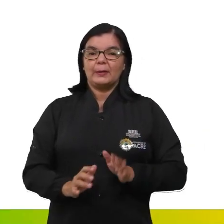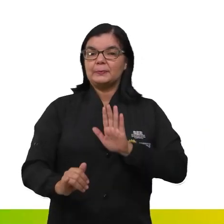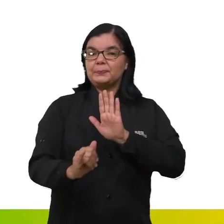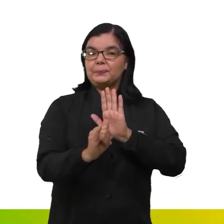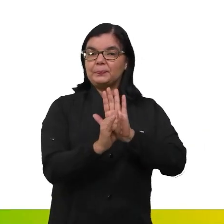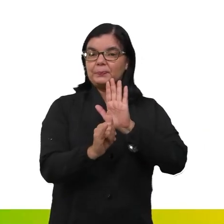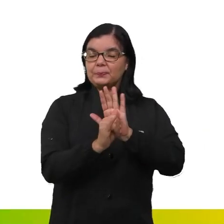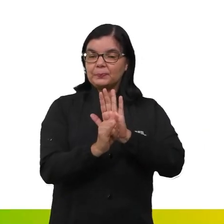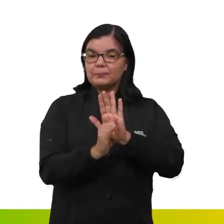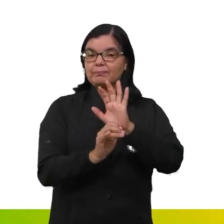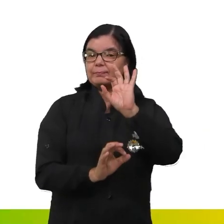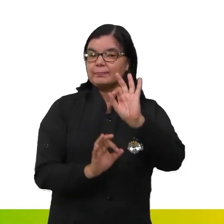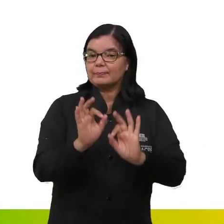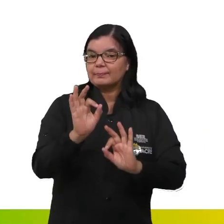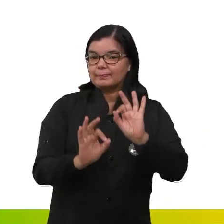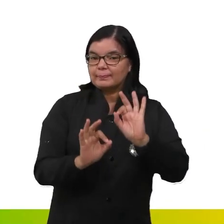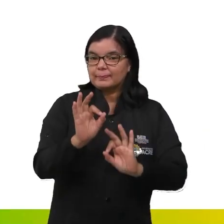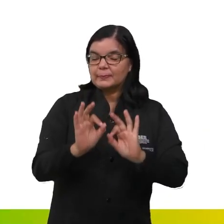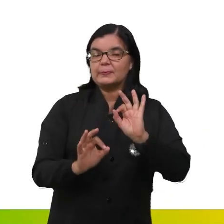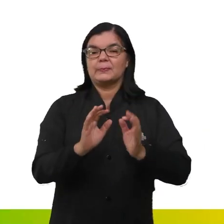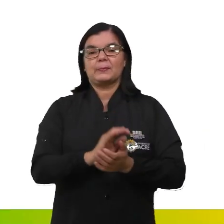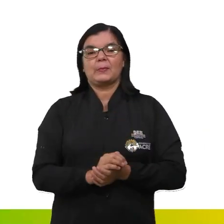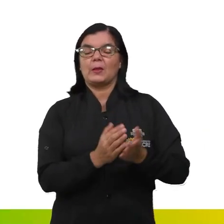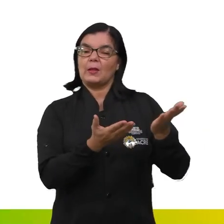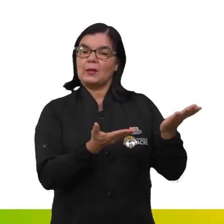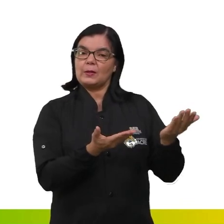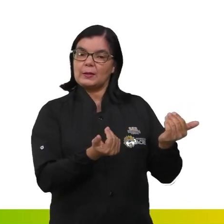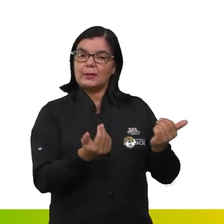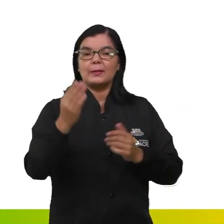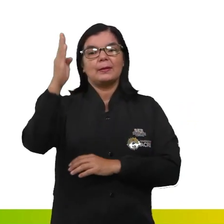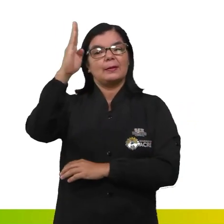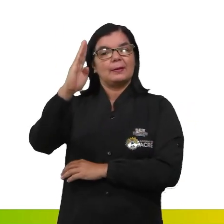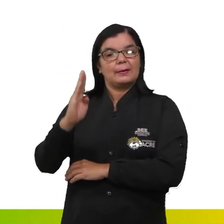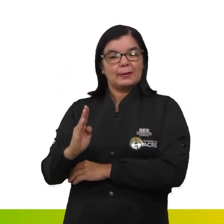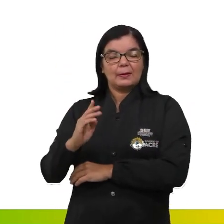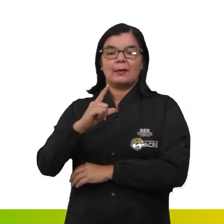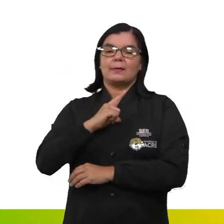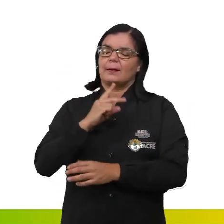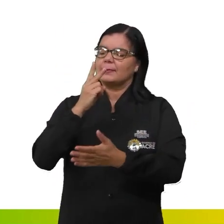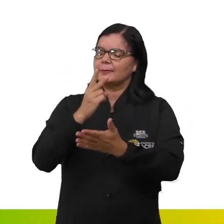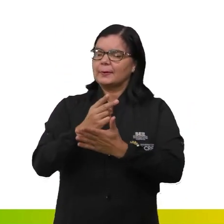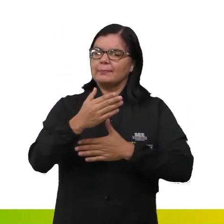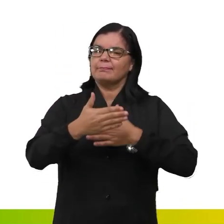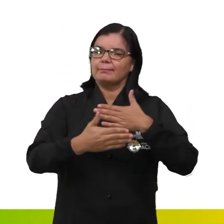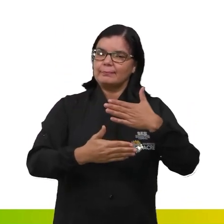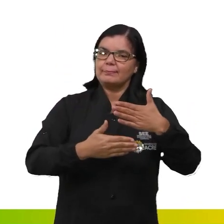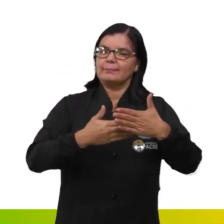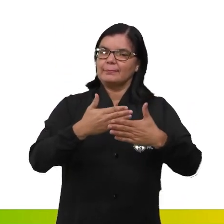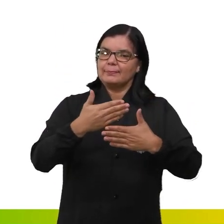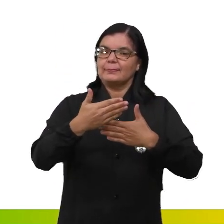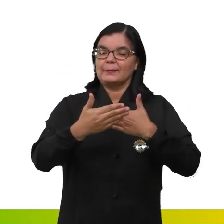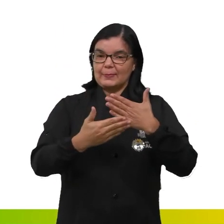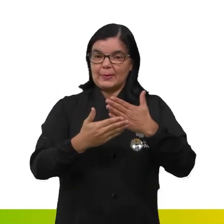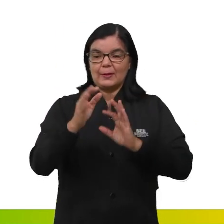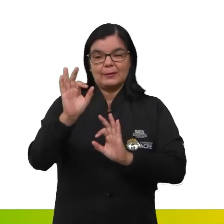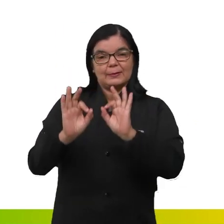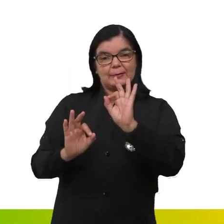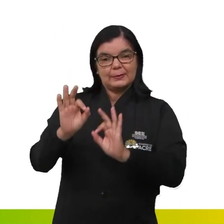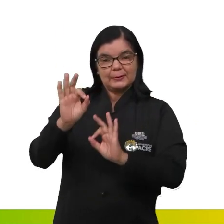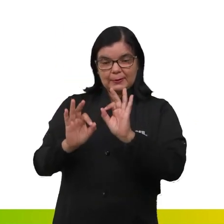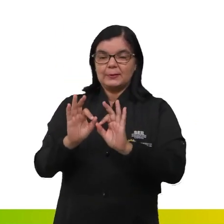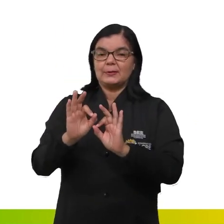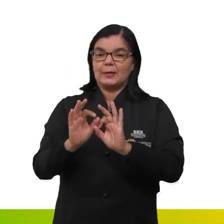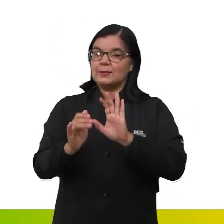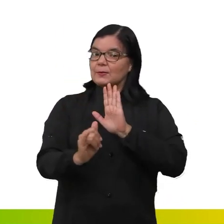Identidades em construção. A juventude brasileira está em constante processo de construção de